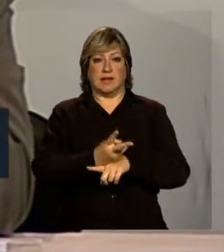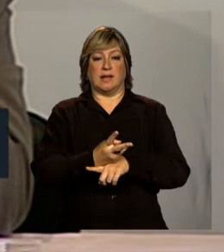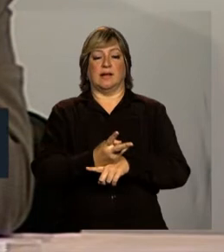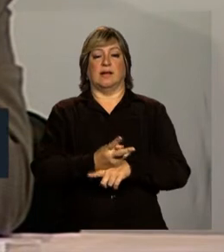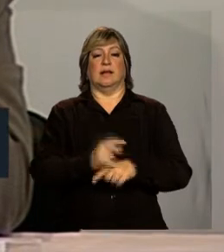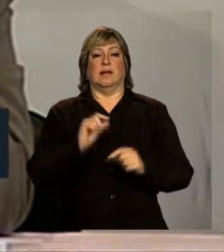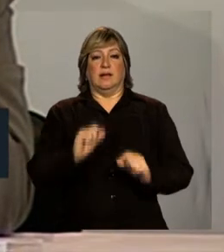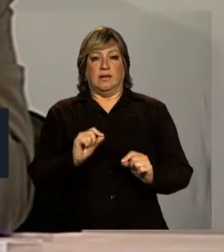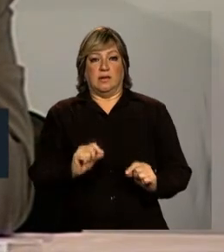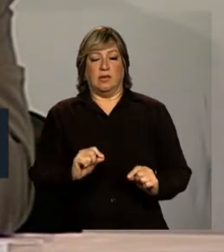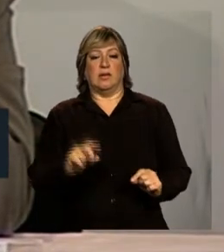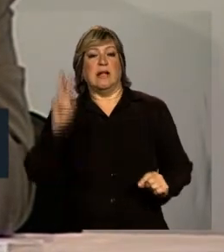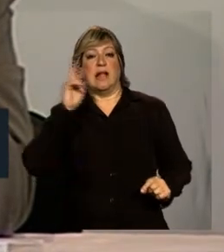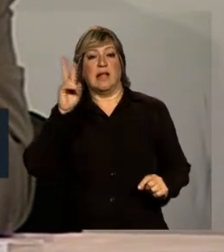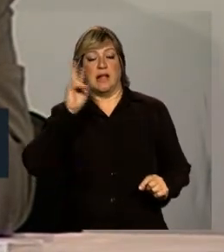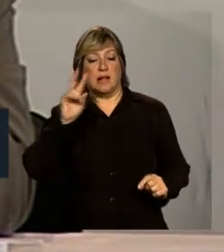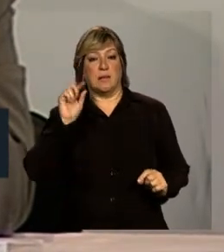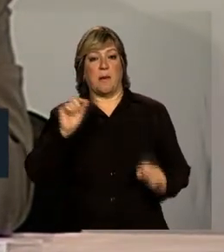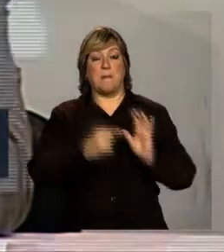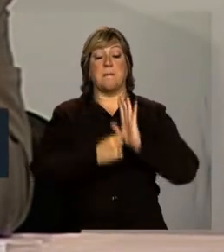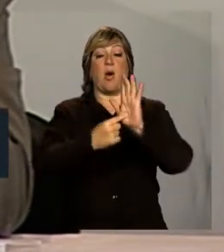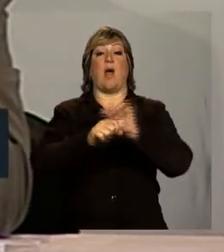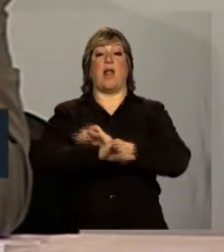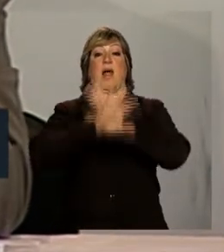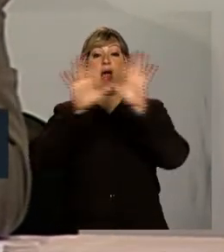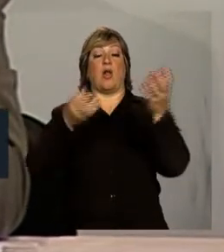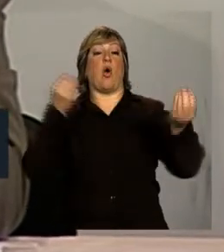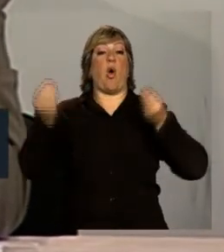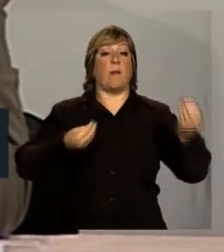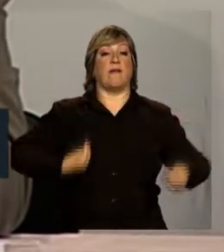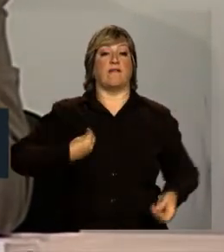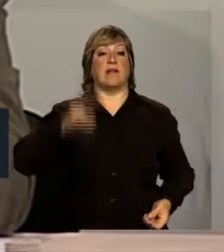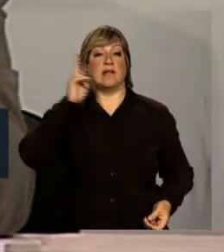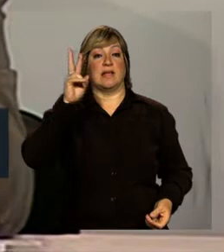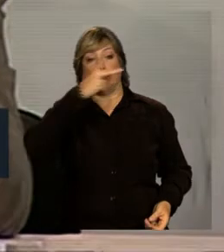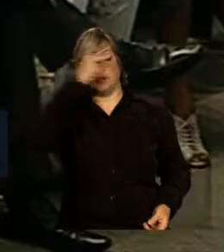desenterrar a metade negra do seu rosto para melhor reconhecer-se.